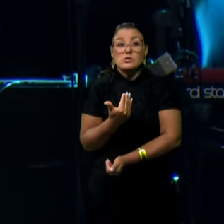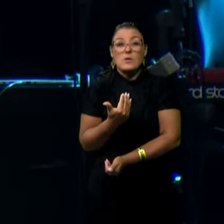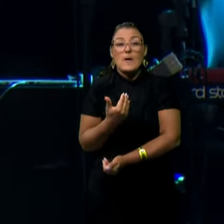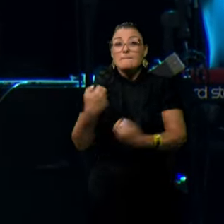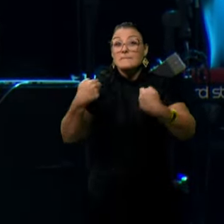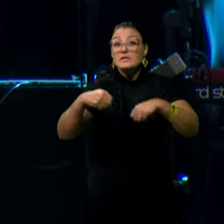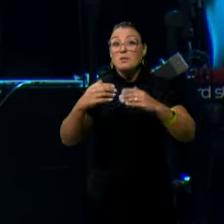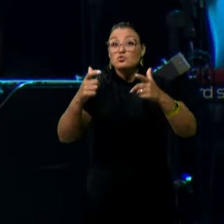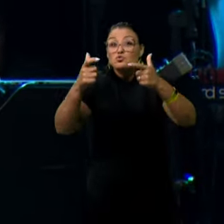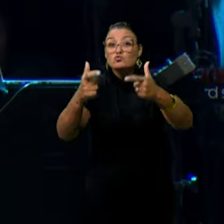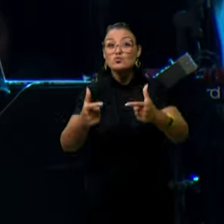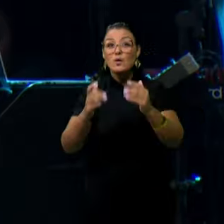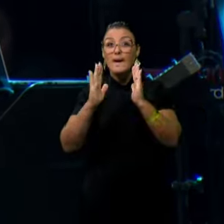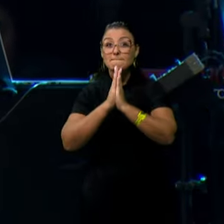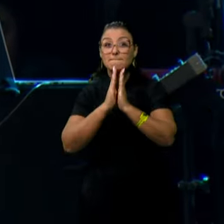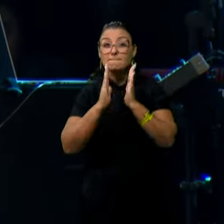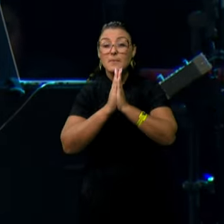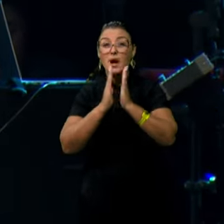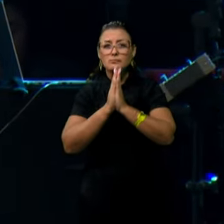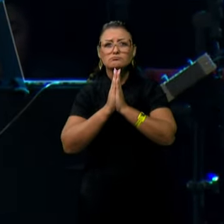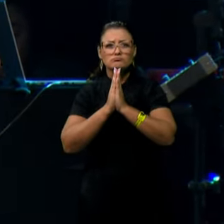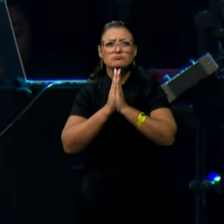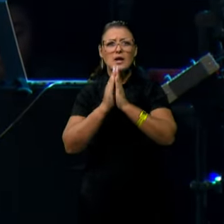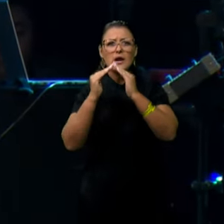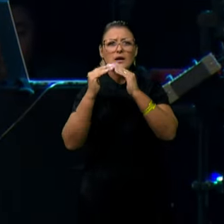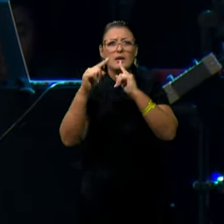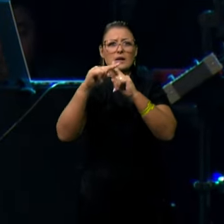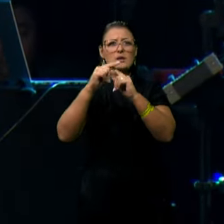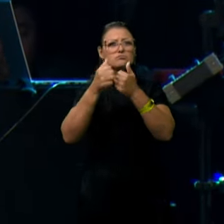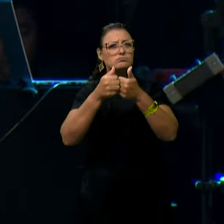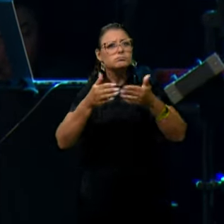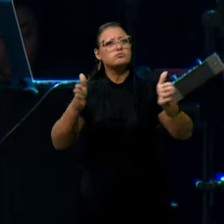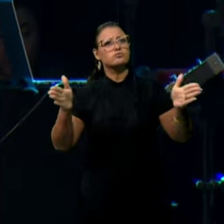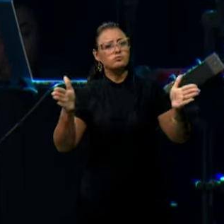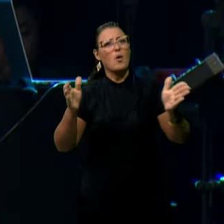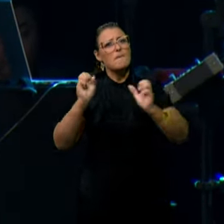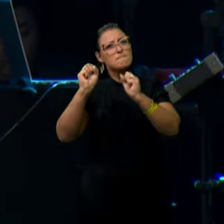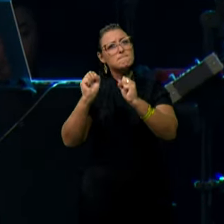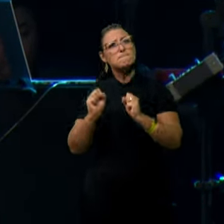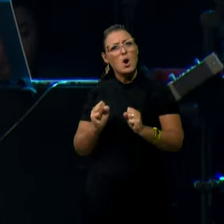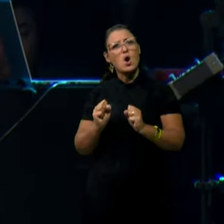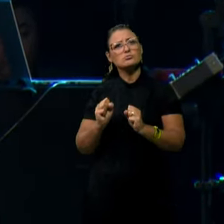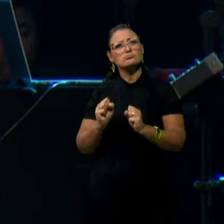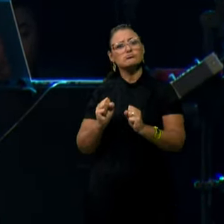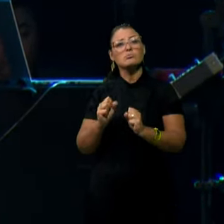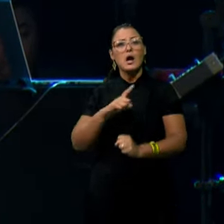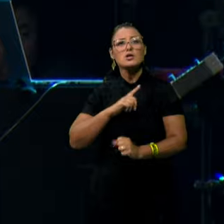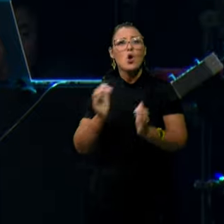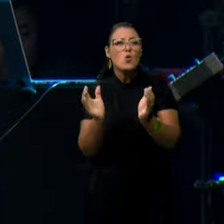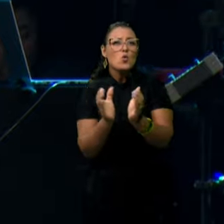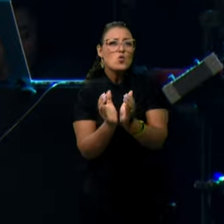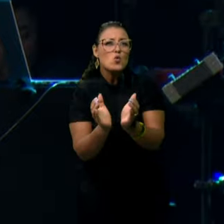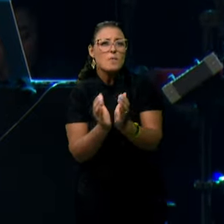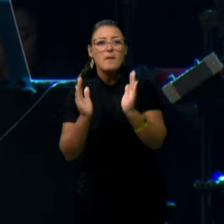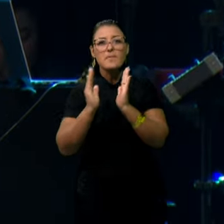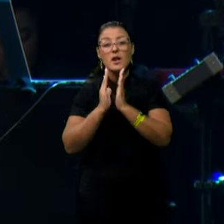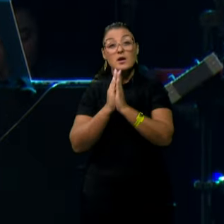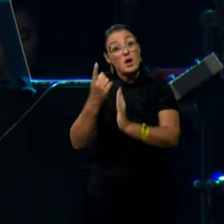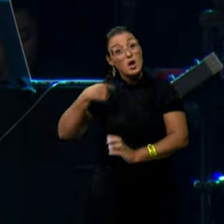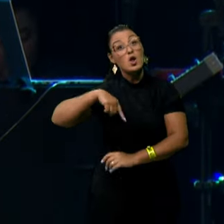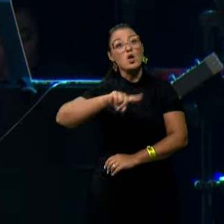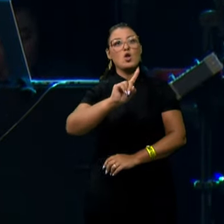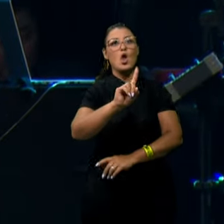então a igreja se deu um lugar e senão amanhã às 9:00 vai ter um grupinho aqui Talvez um grupo aí eu